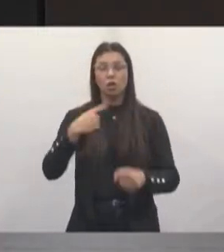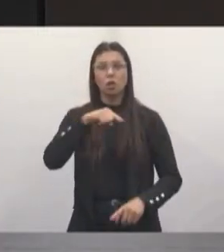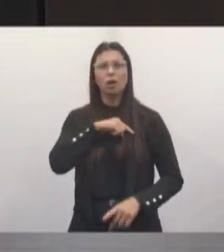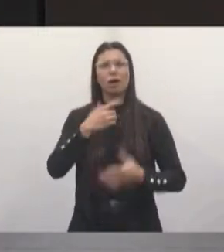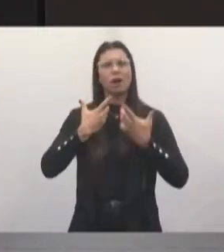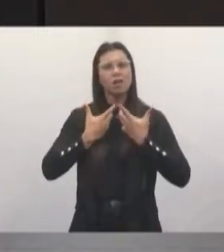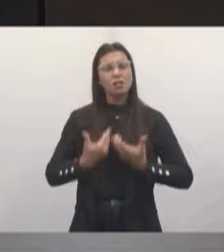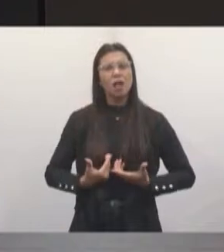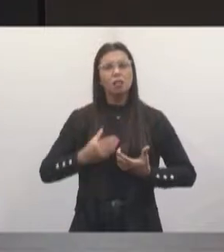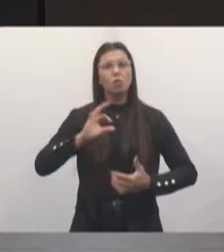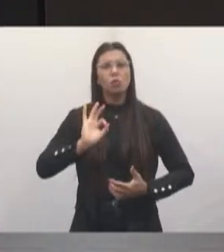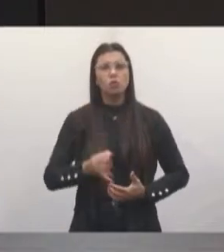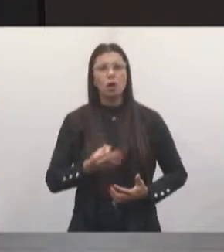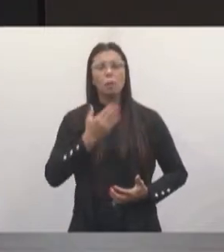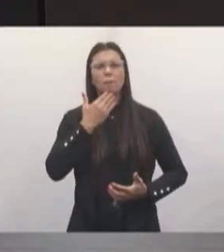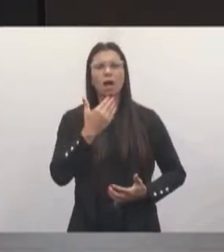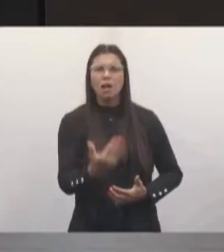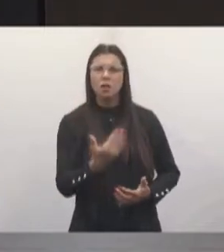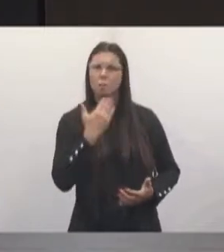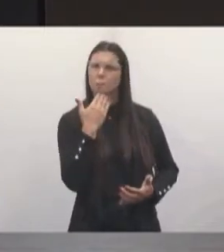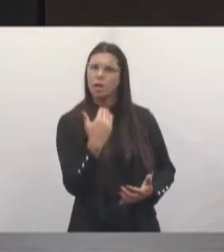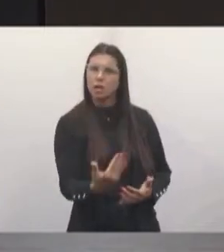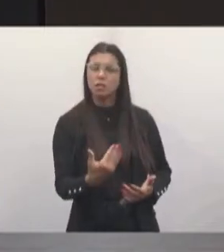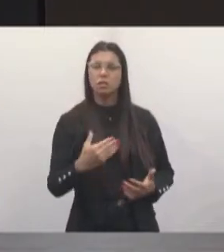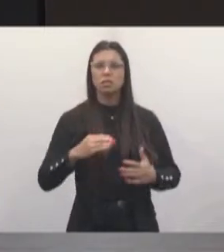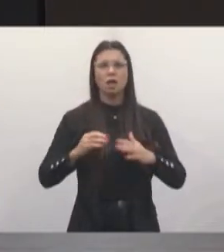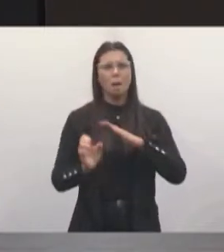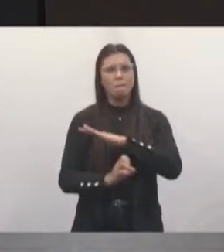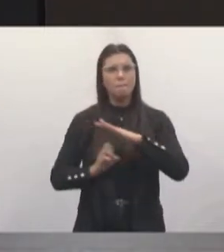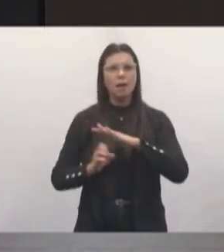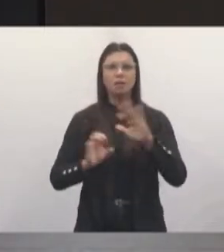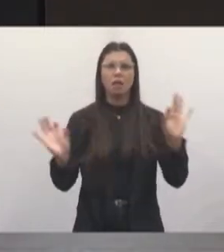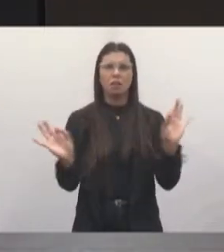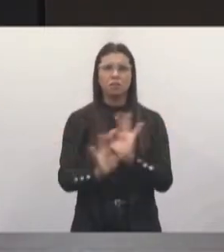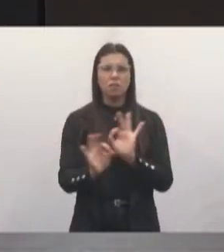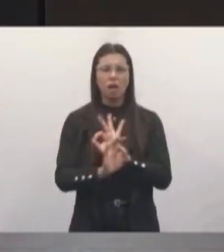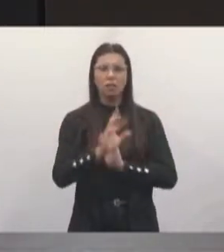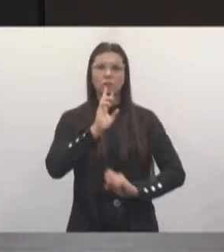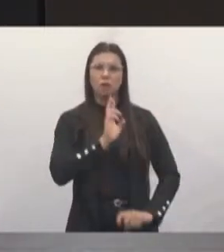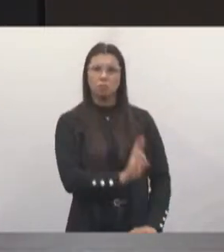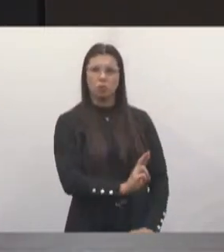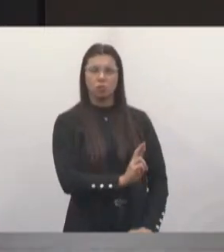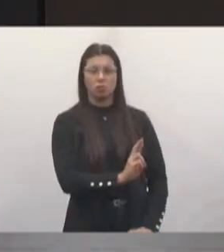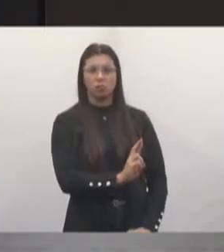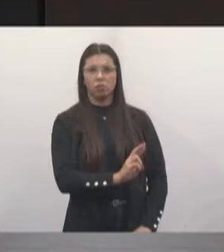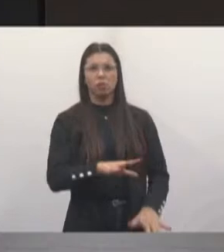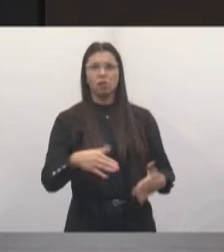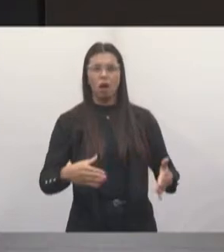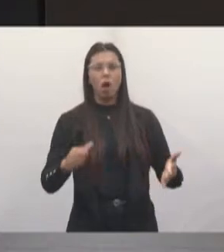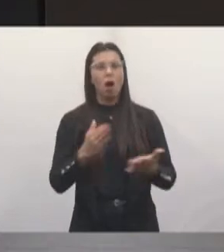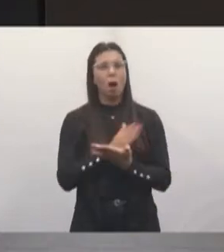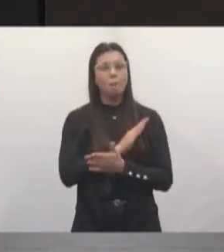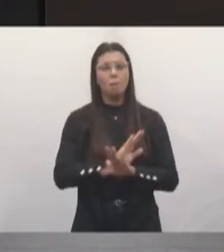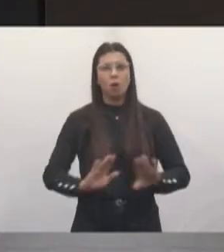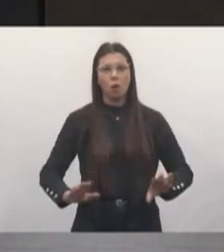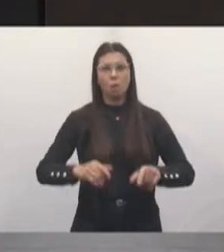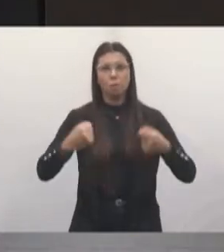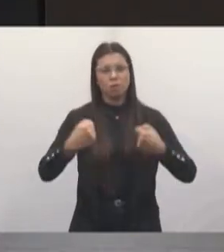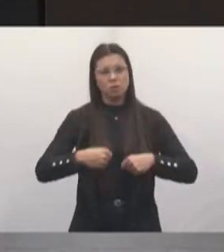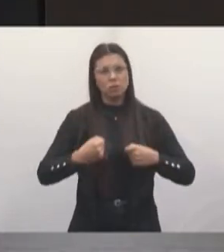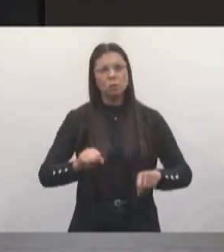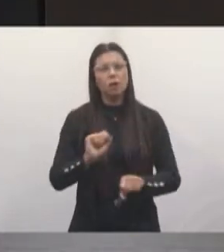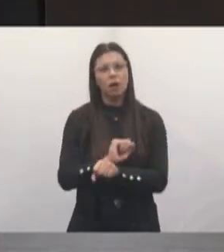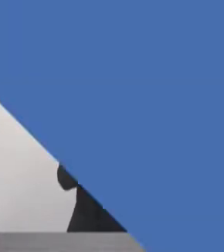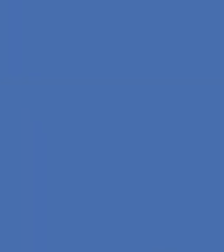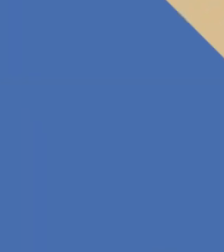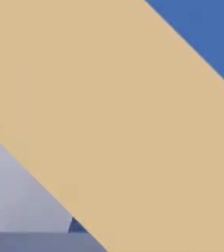fazer pedido, requerimento e essa empresa não dá uma solução para essa cidade. Chega, da hora de dar um